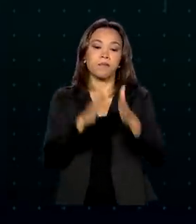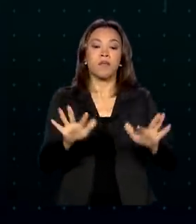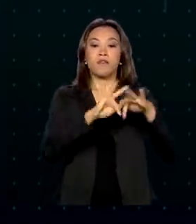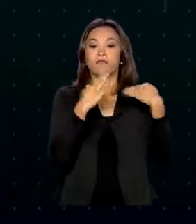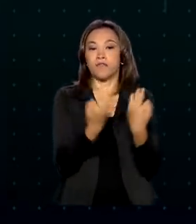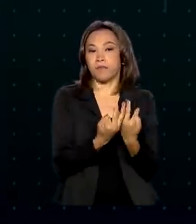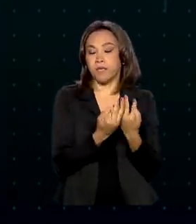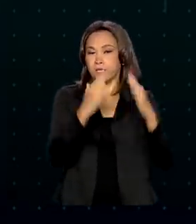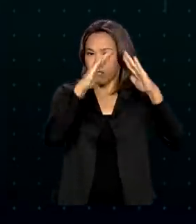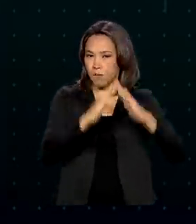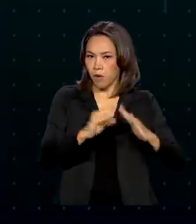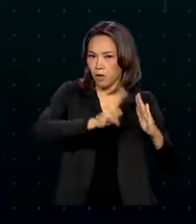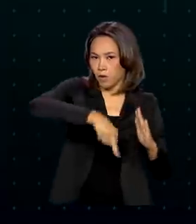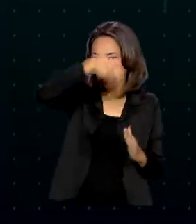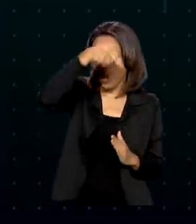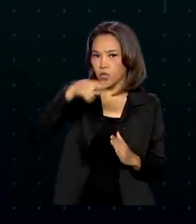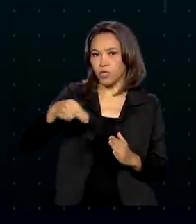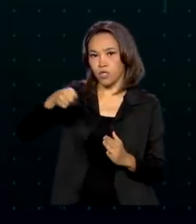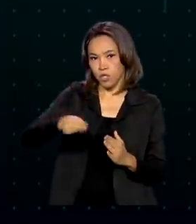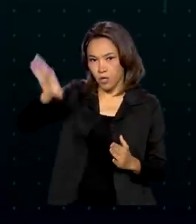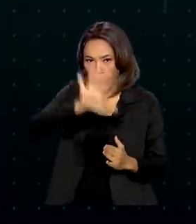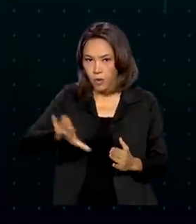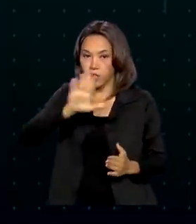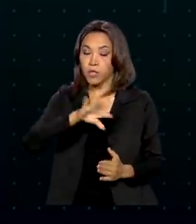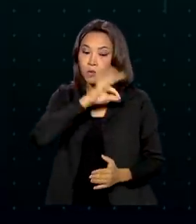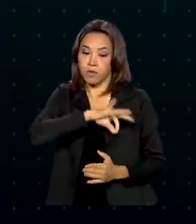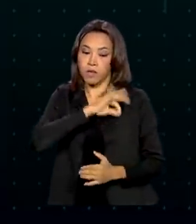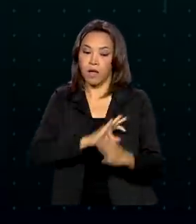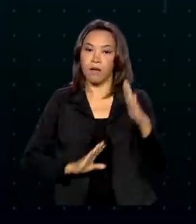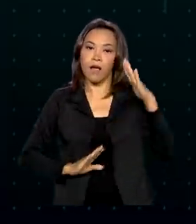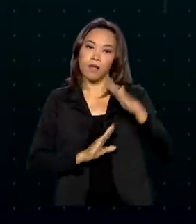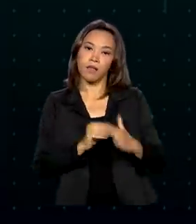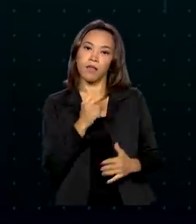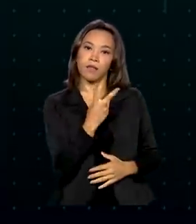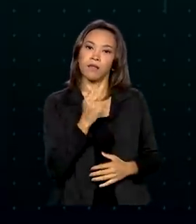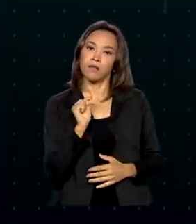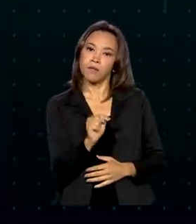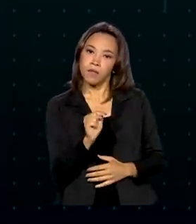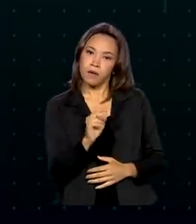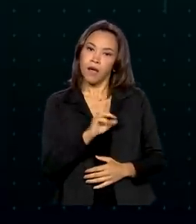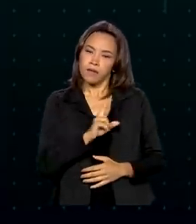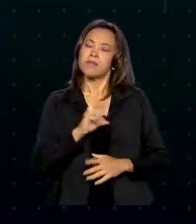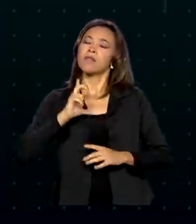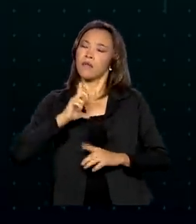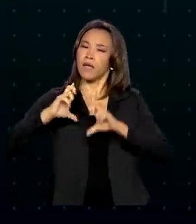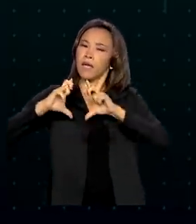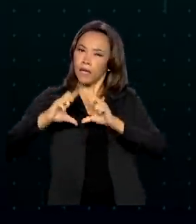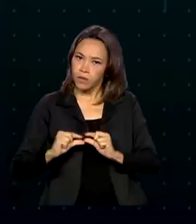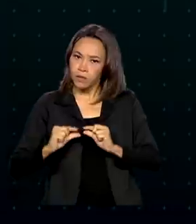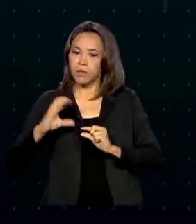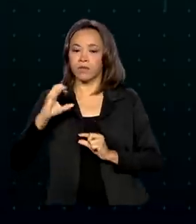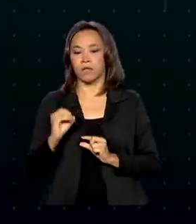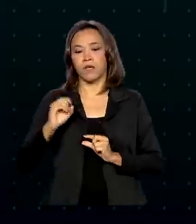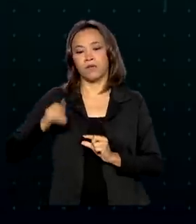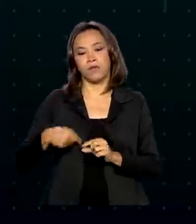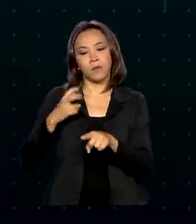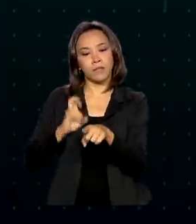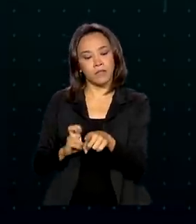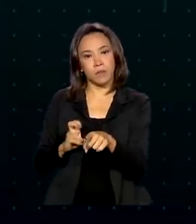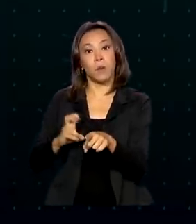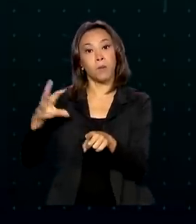das regiões norte e Nordeste com renda mensal de até r$ 2000 terão redução de até meio ponto percentual